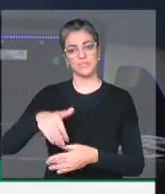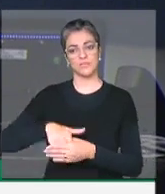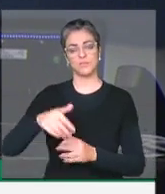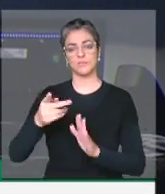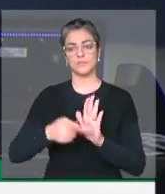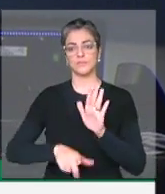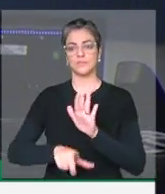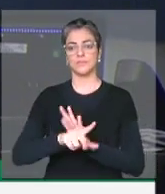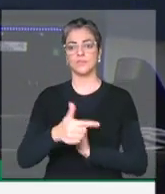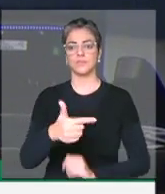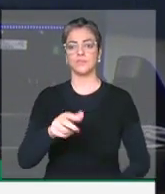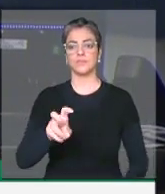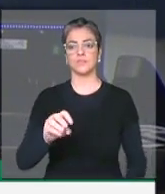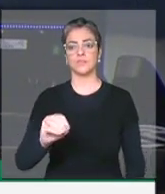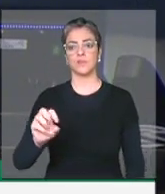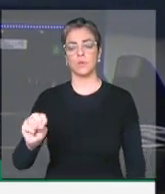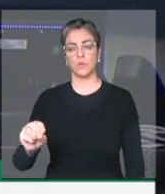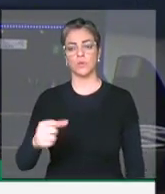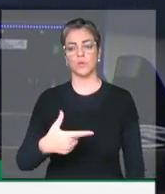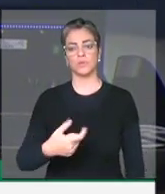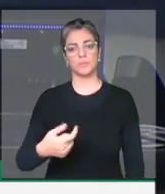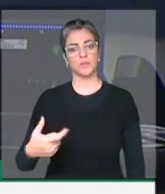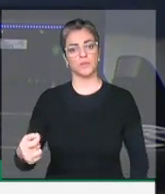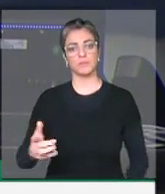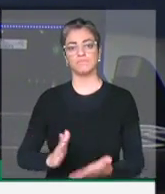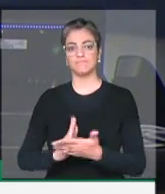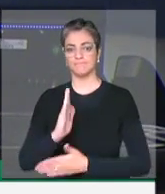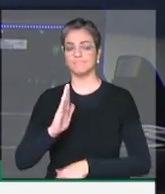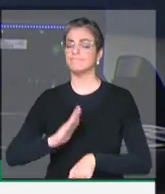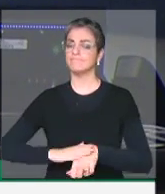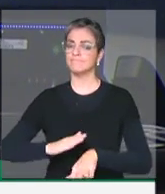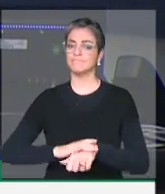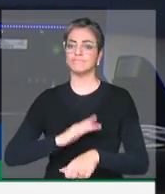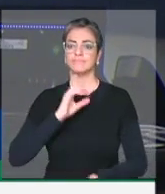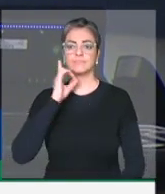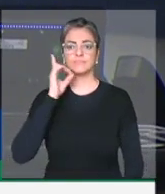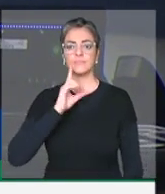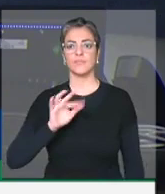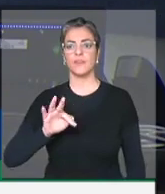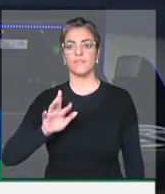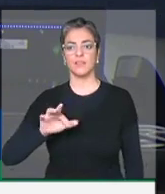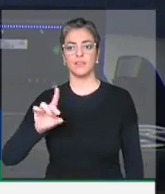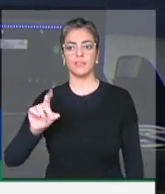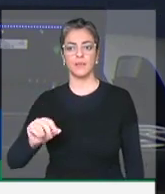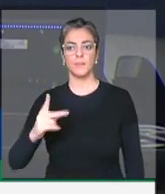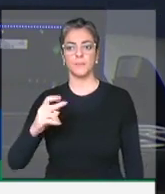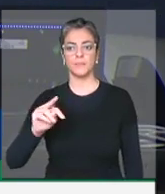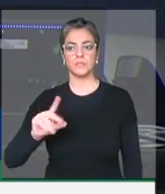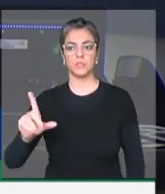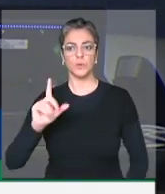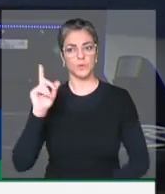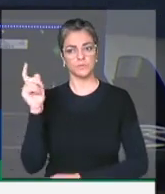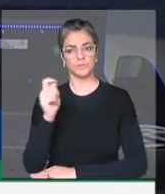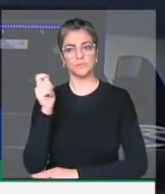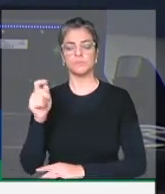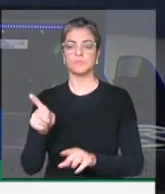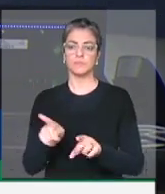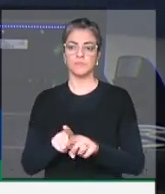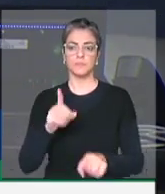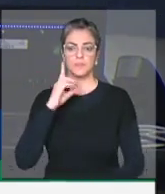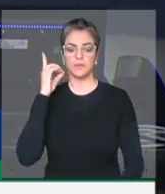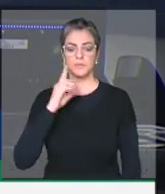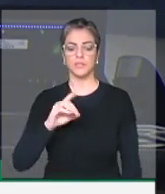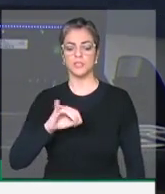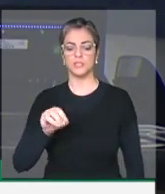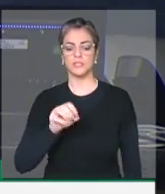lei 2508 de 2020 da deputada Fernanda Melchiona, do PSOL do Rio Grande do Sul, e também do deputado